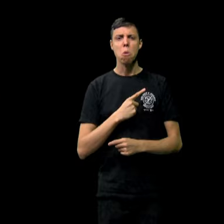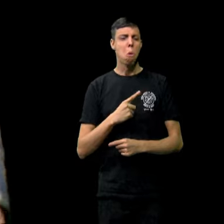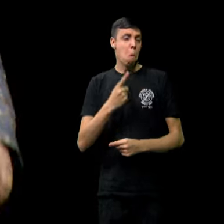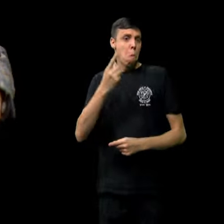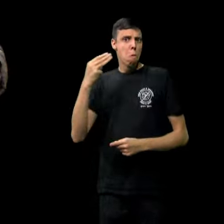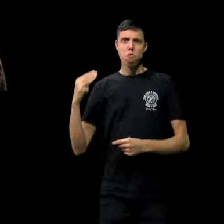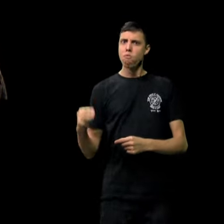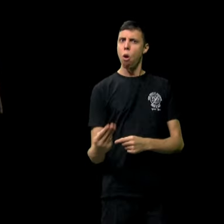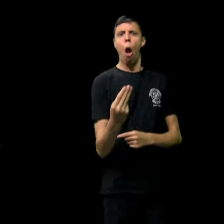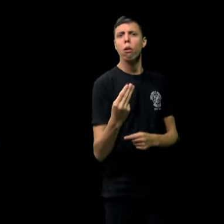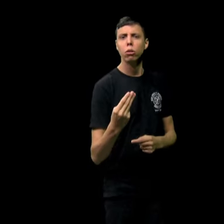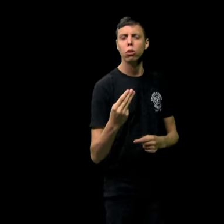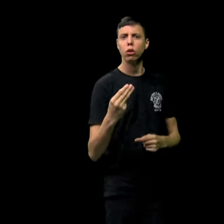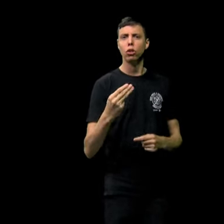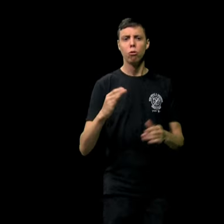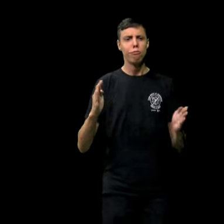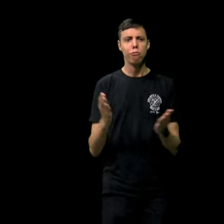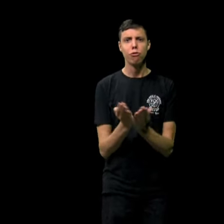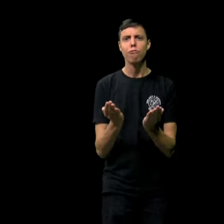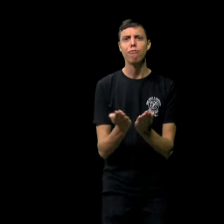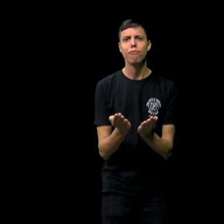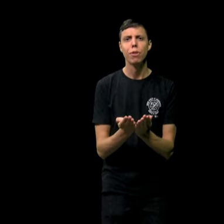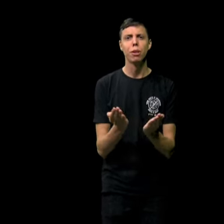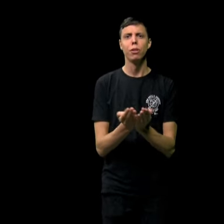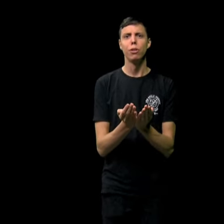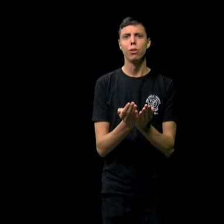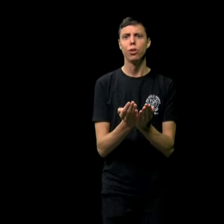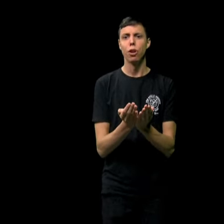crentes em necessidade e escassez na igreja?